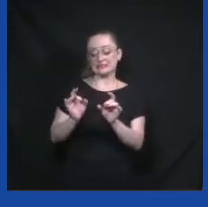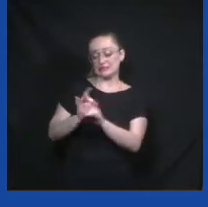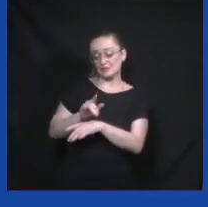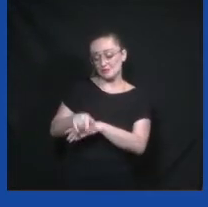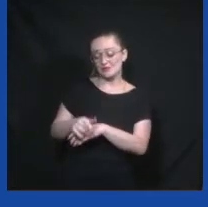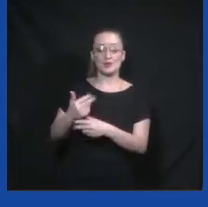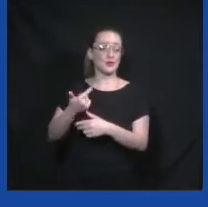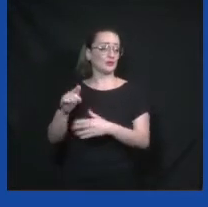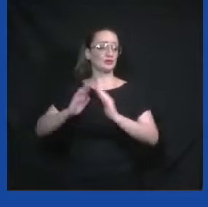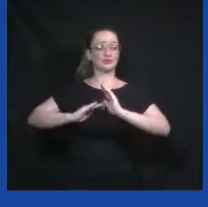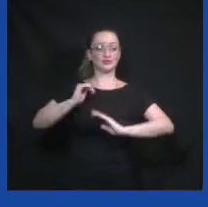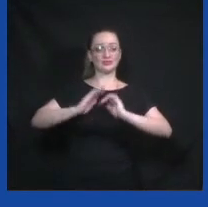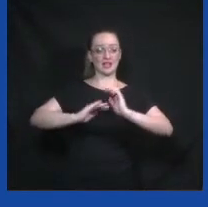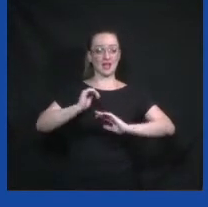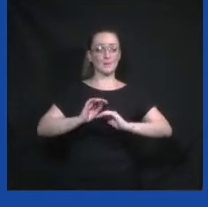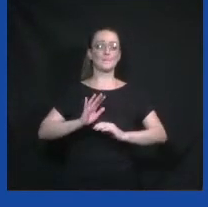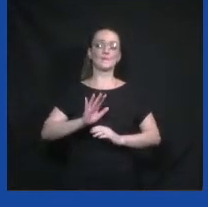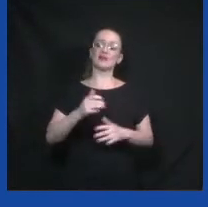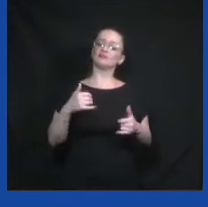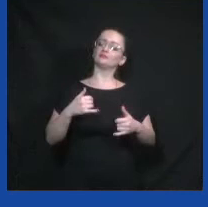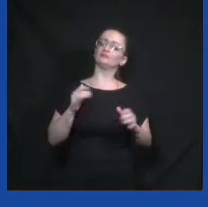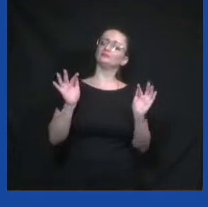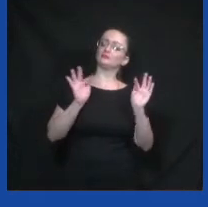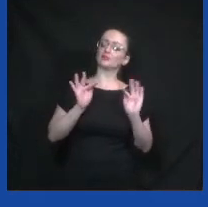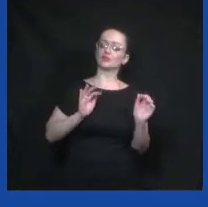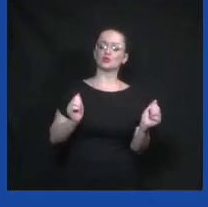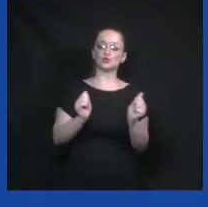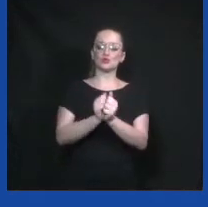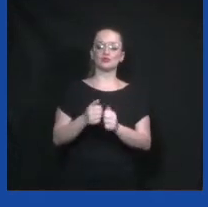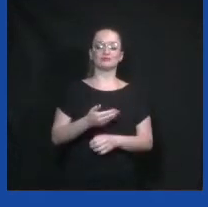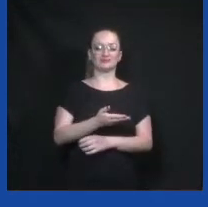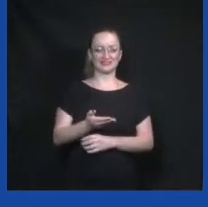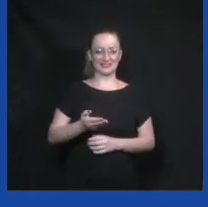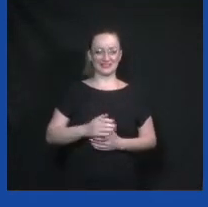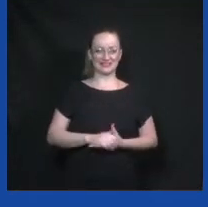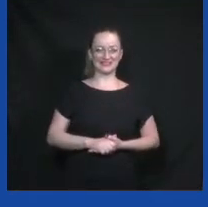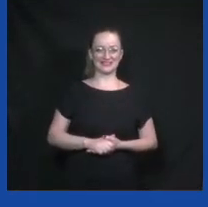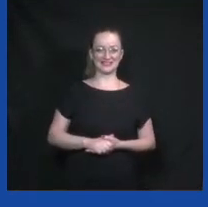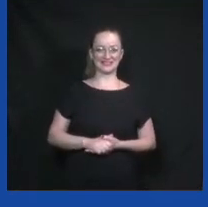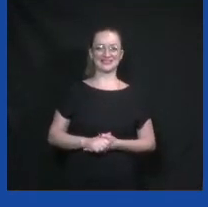outra atividade, mas estou muito feliz de estar aqui com vocês.